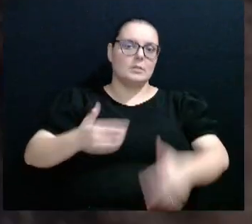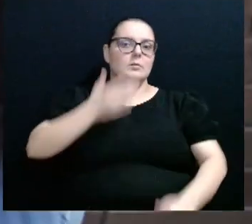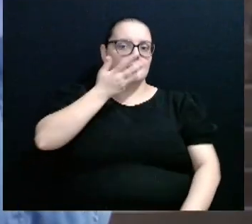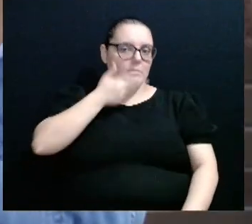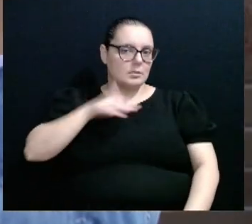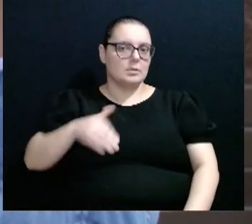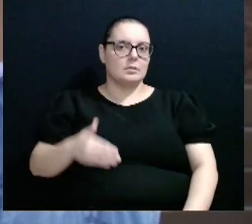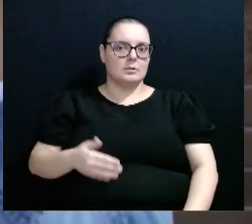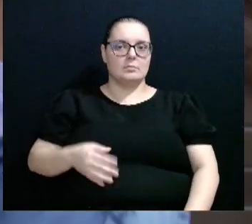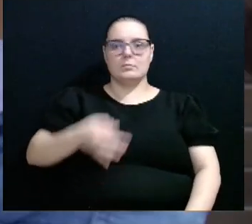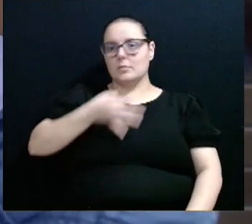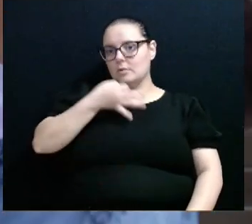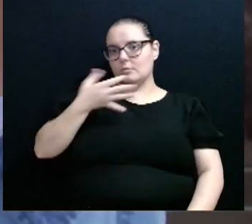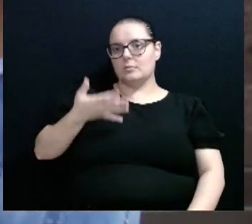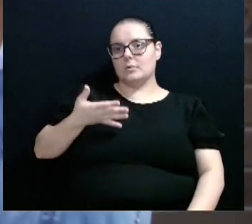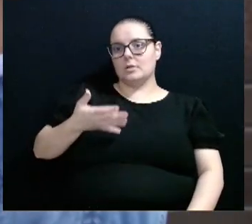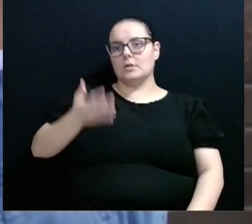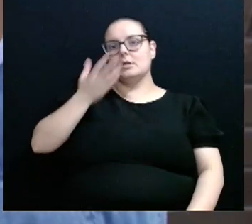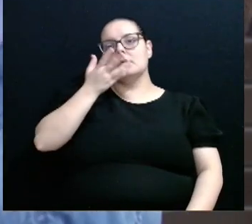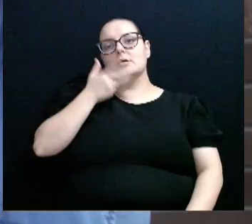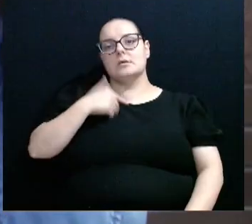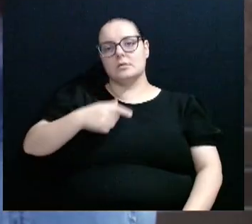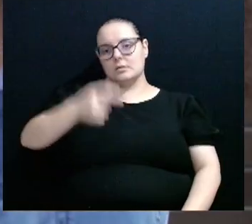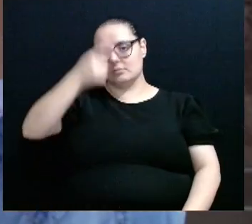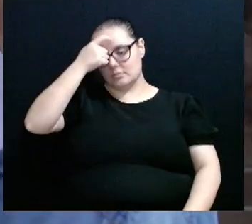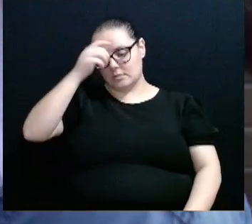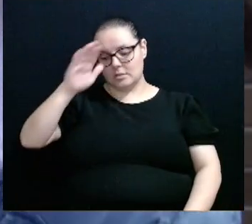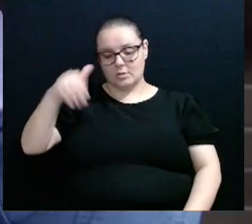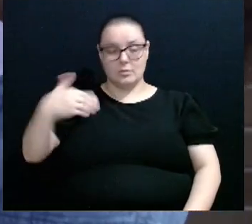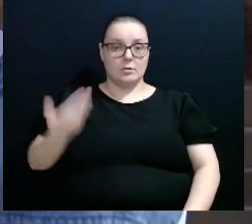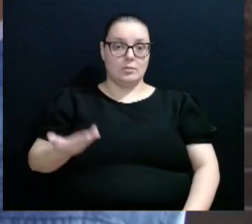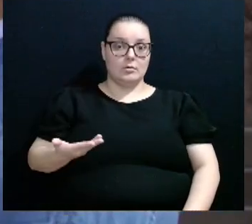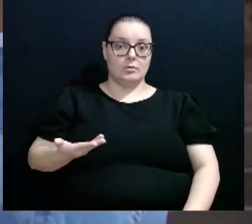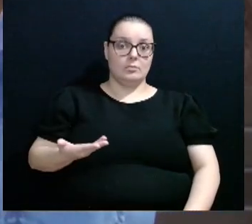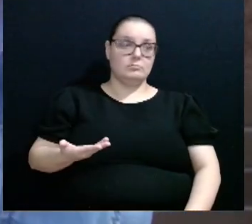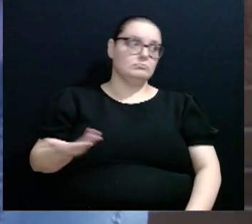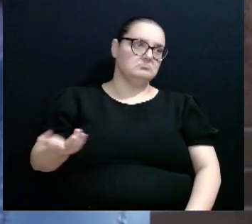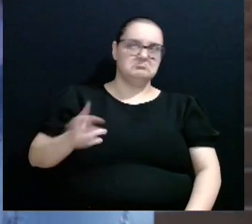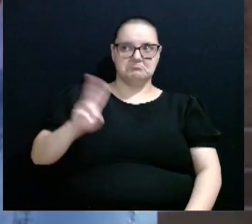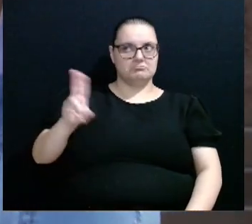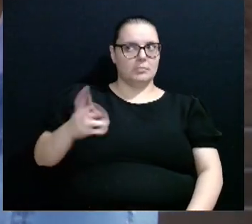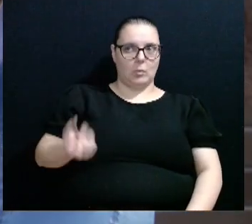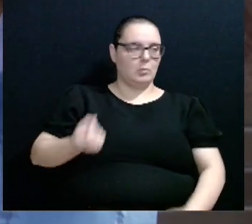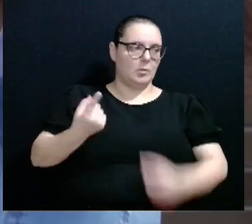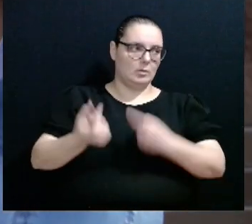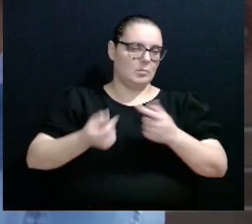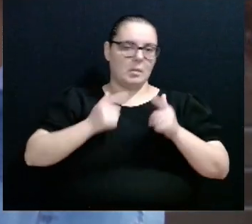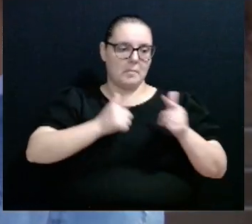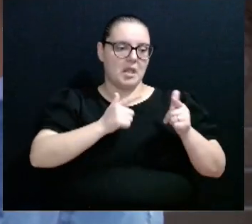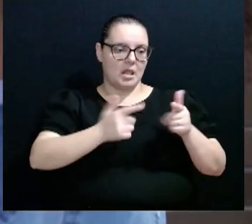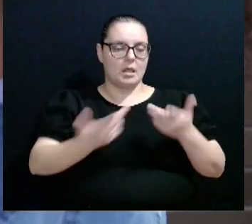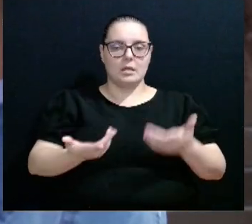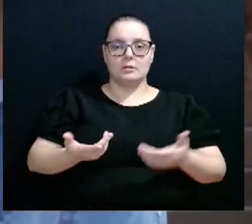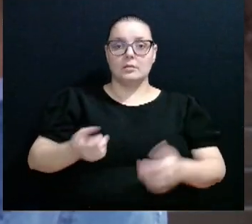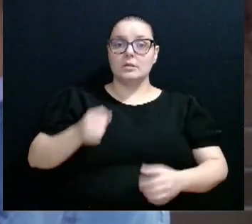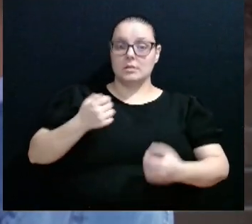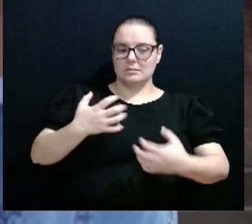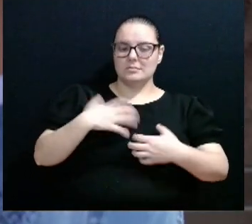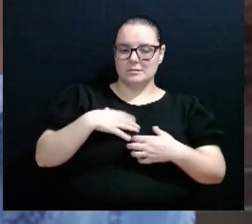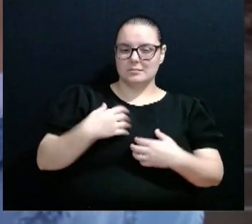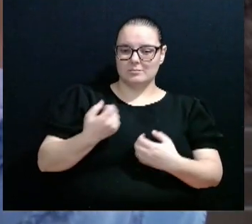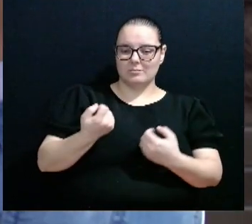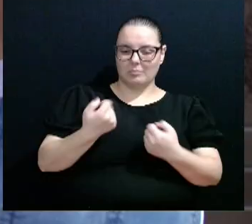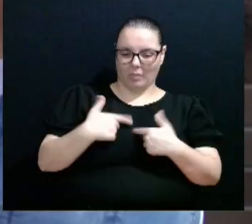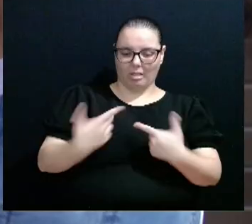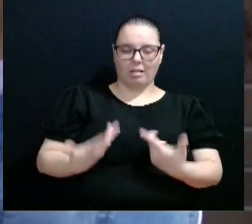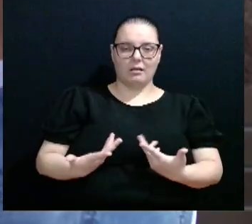têm consciência de quando elas são chamadas de algum nome, algum apelido, alguma coisa que elas são ofendidas, elas já sabem que isso não é legal. Então